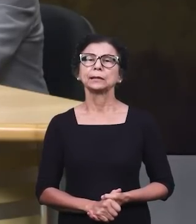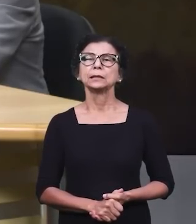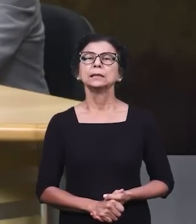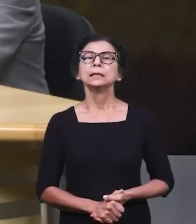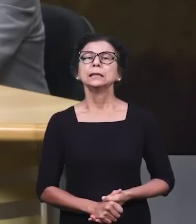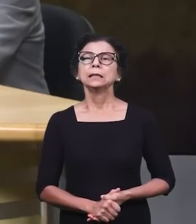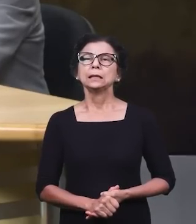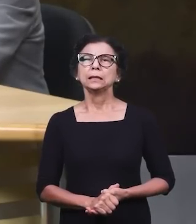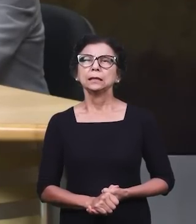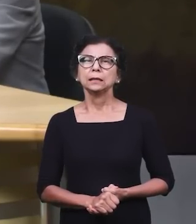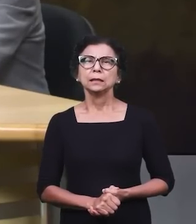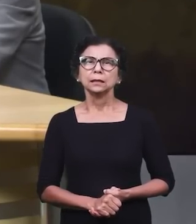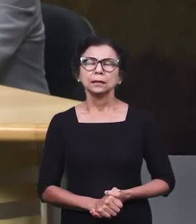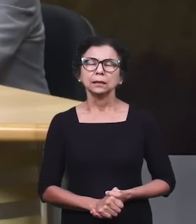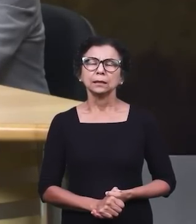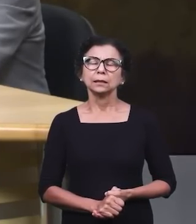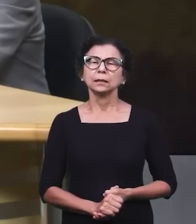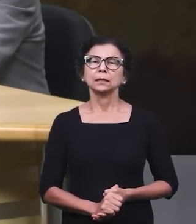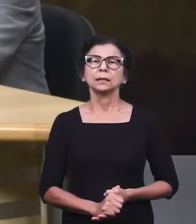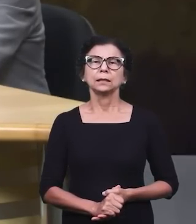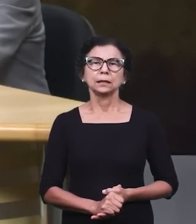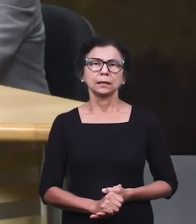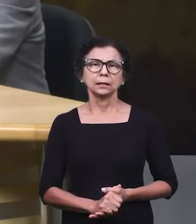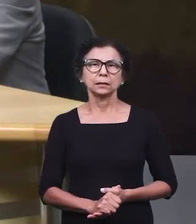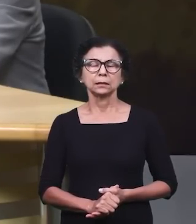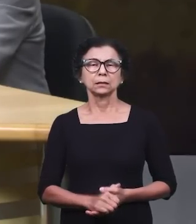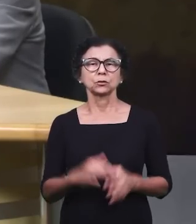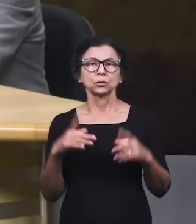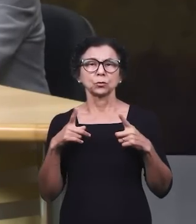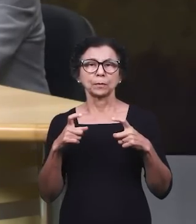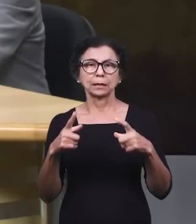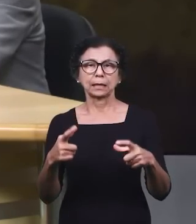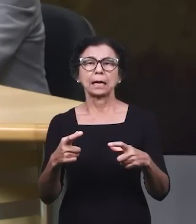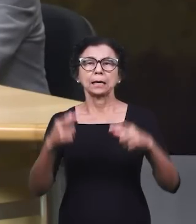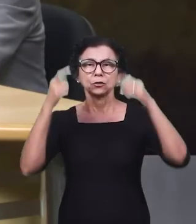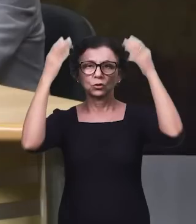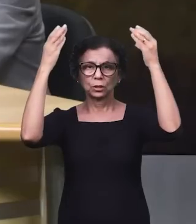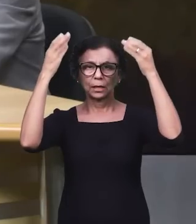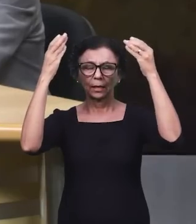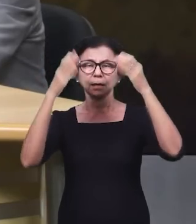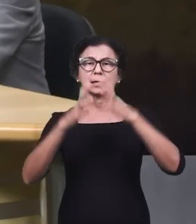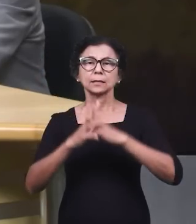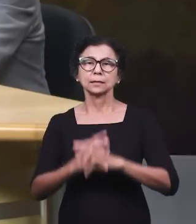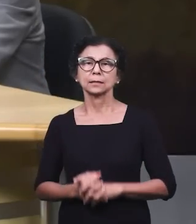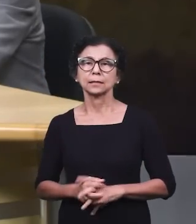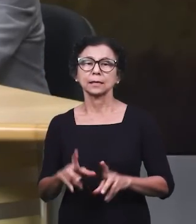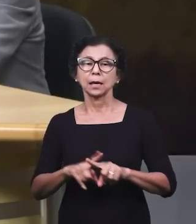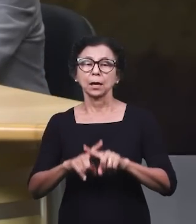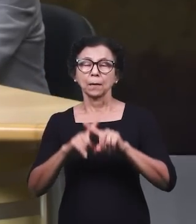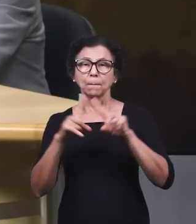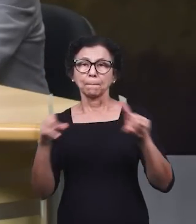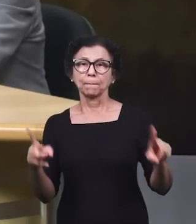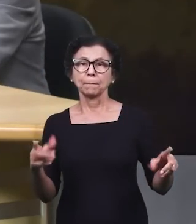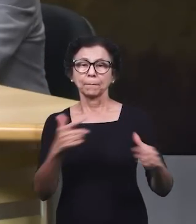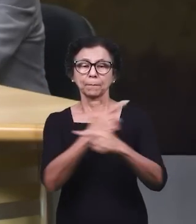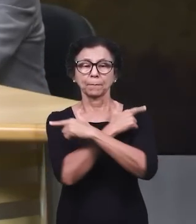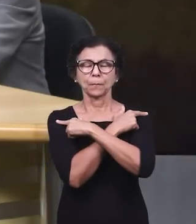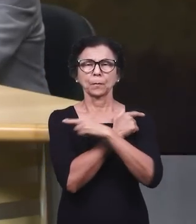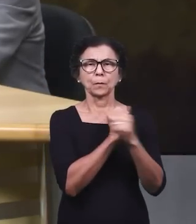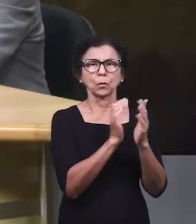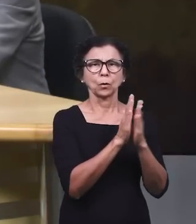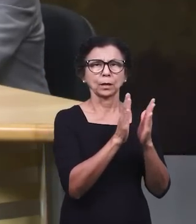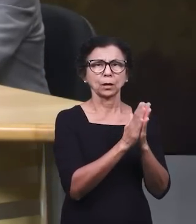casa. Sim. Muito E bom. ele liberou, quer dizer, a preocupação, né? A oração que ele faz, a oração para o seu poupá-la